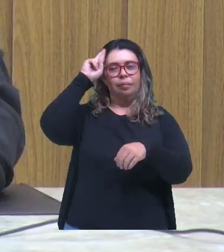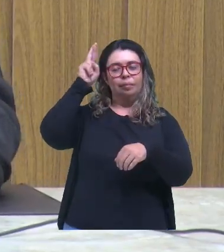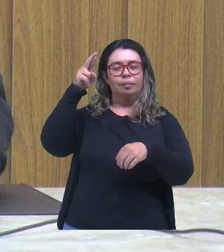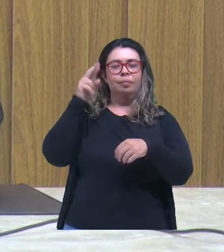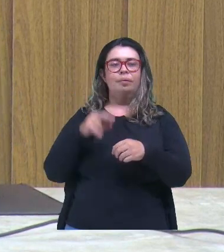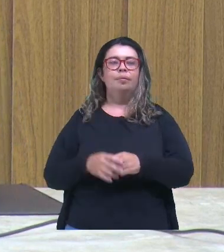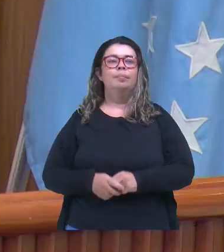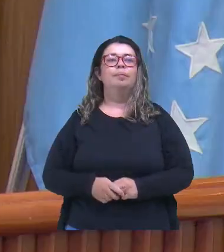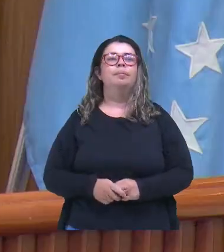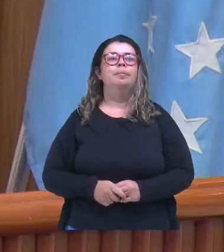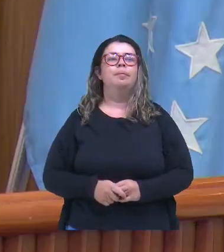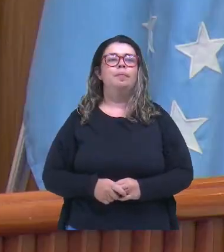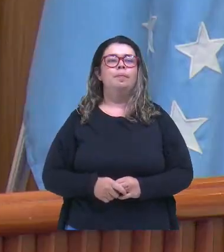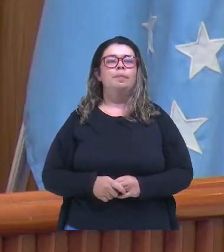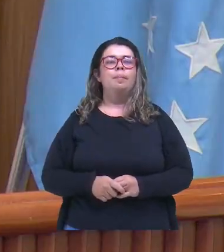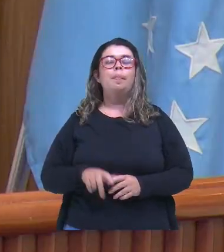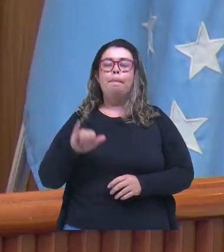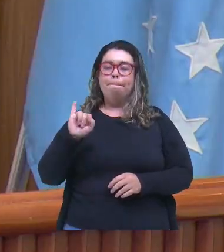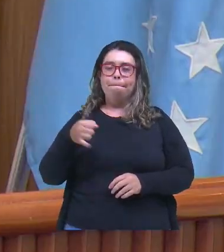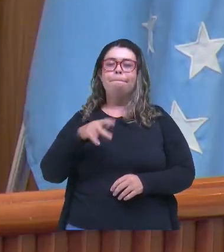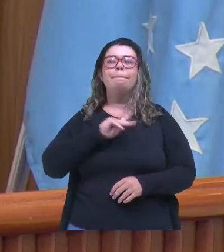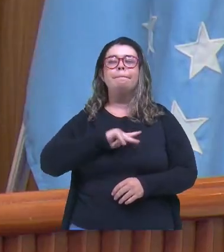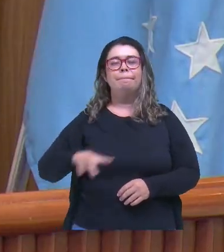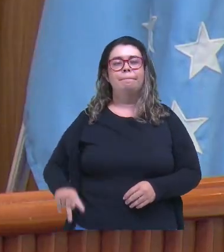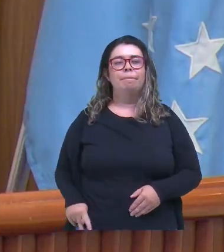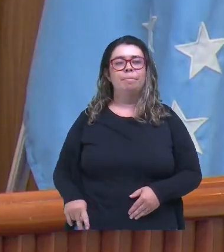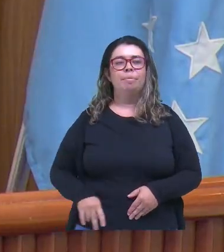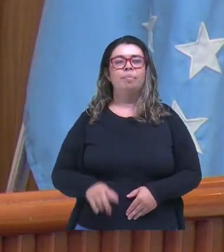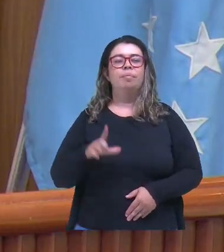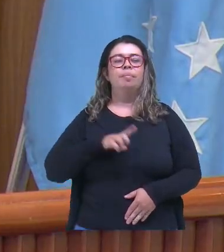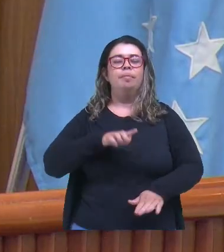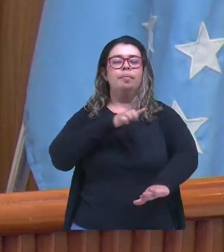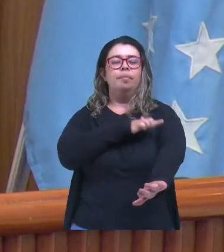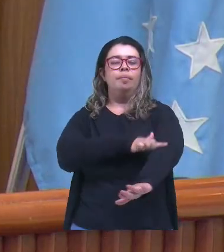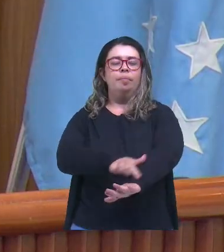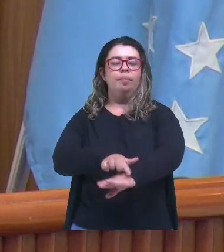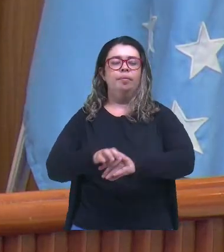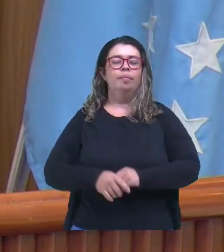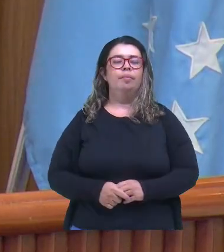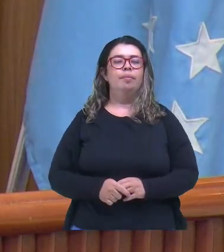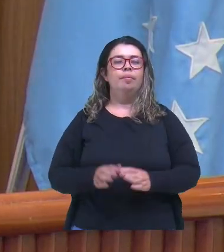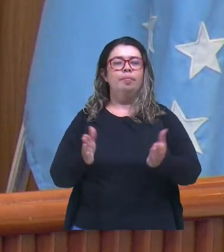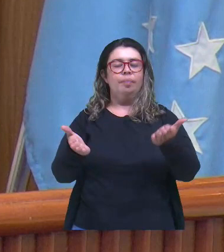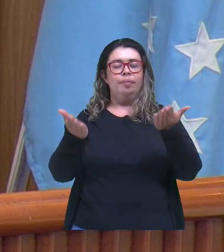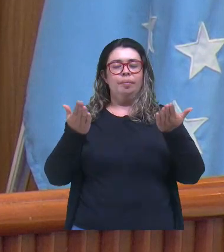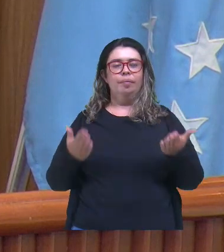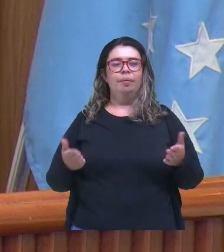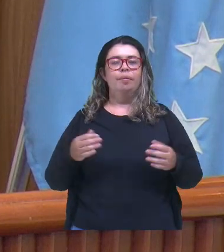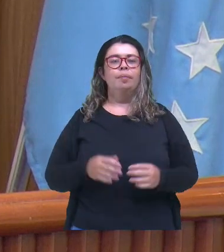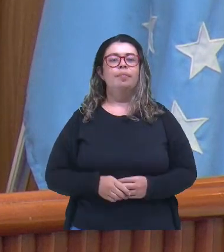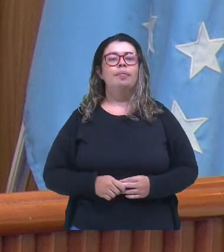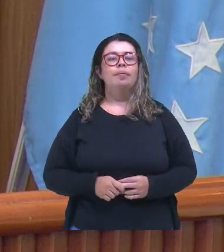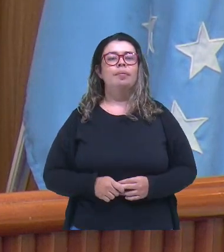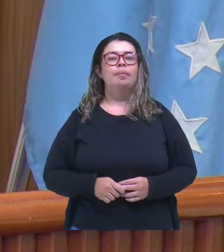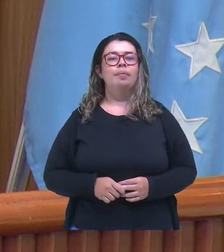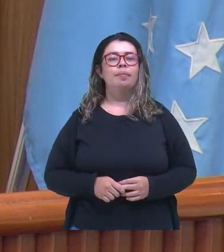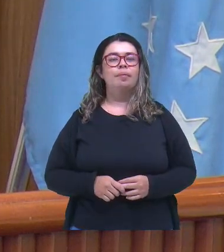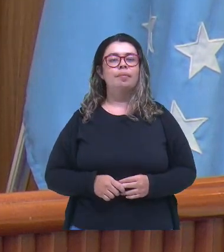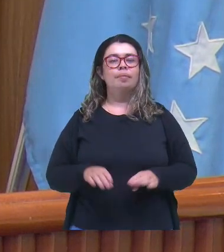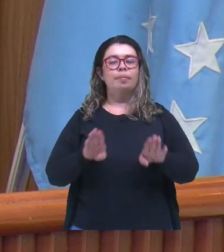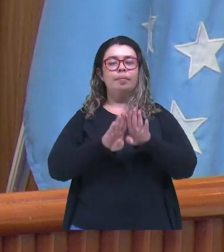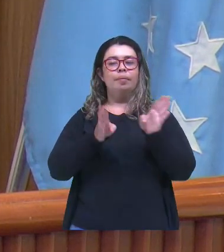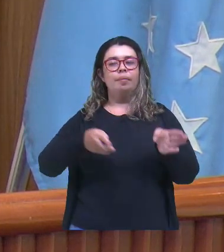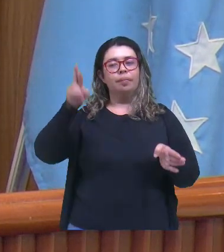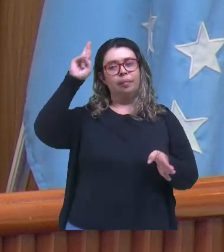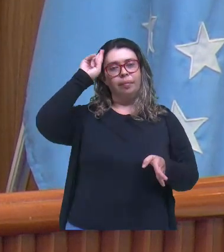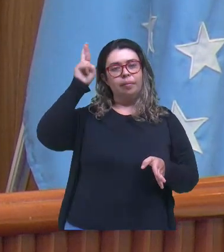mesa. Sim, senhor presidente. Teremos a honra de receber, para compor a nossa mesa diretora dos trabalhos